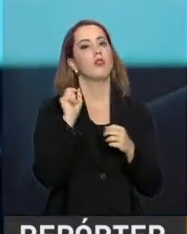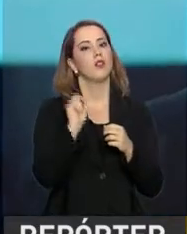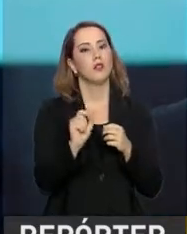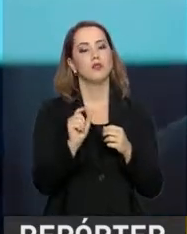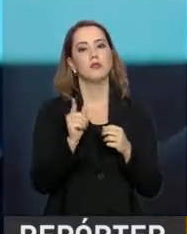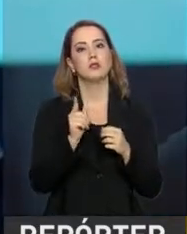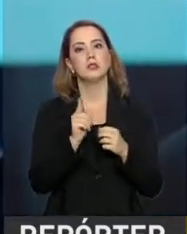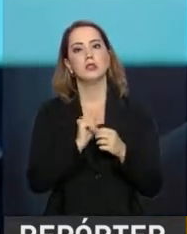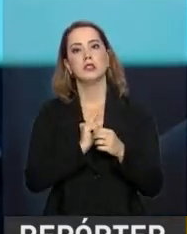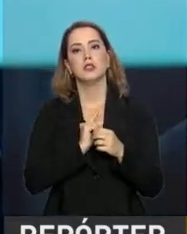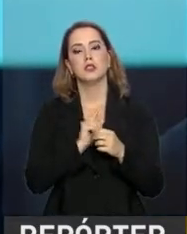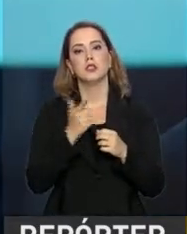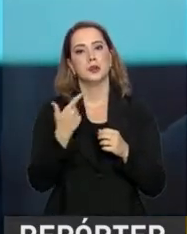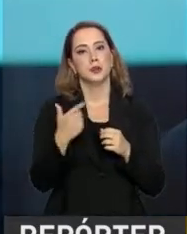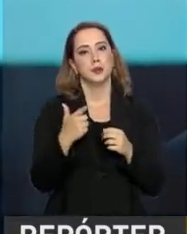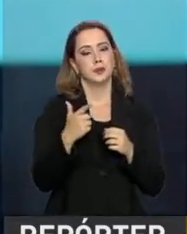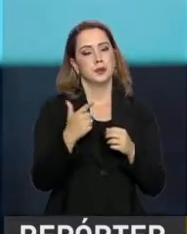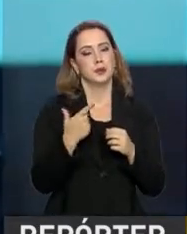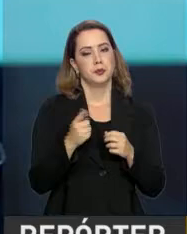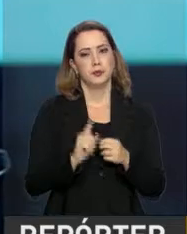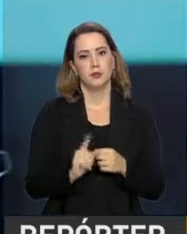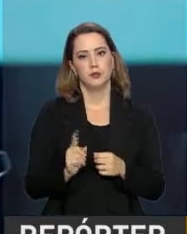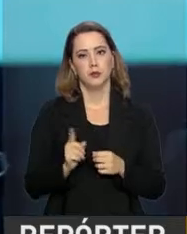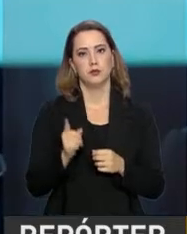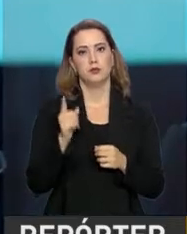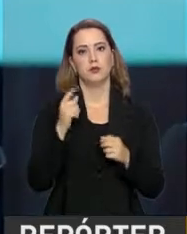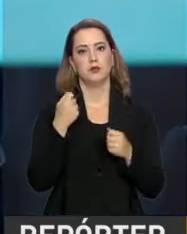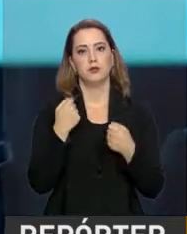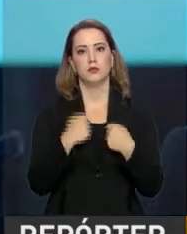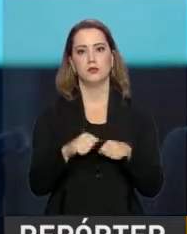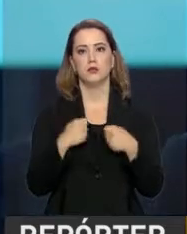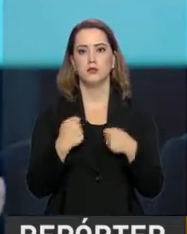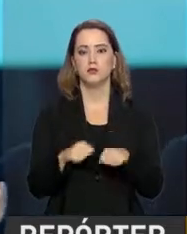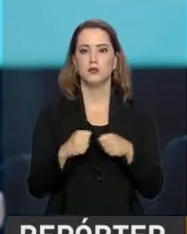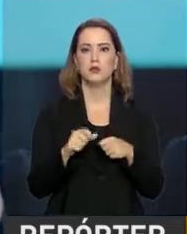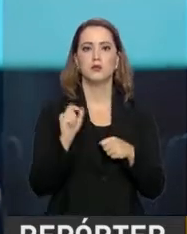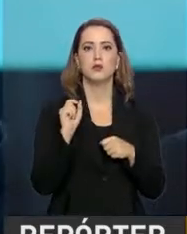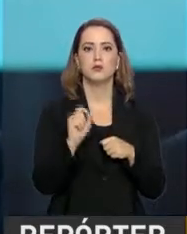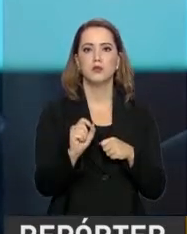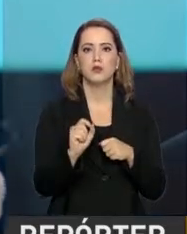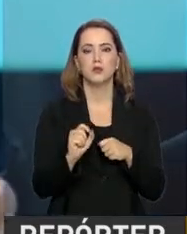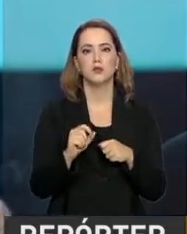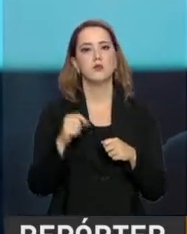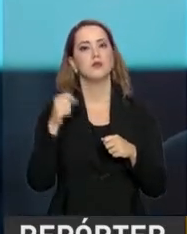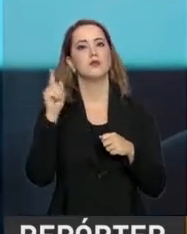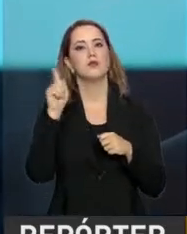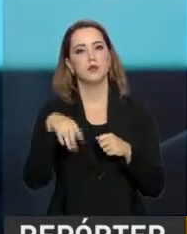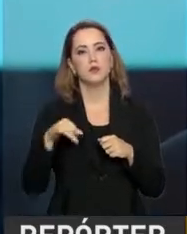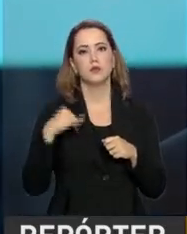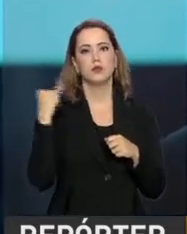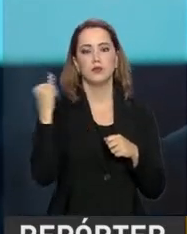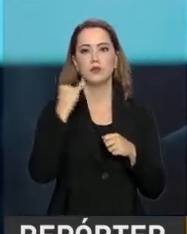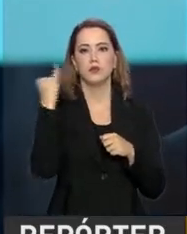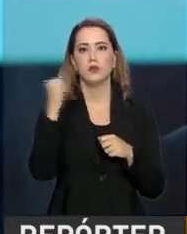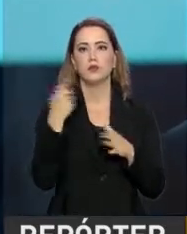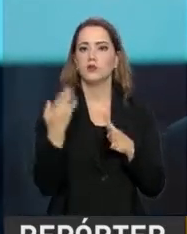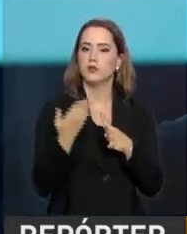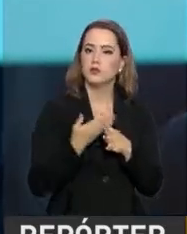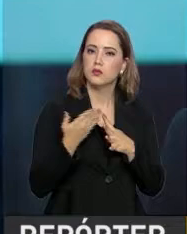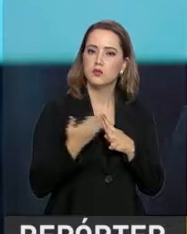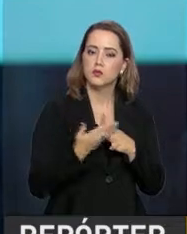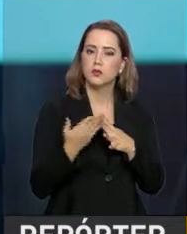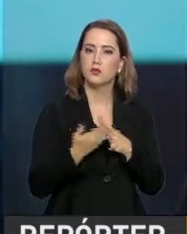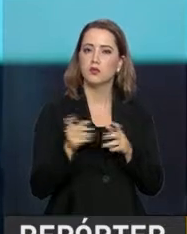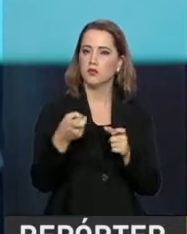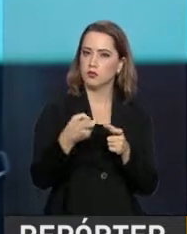não despreze essa condição e essa essencialidade da renegociação das dívidas,